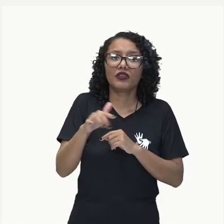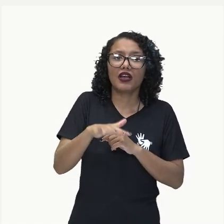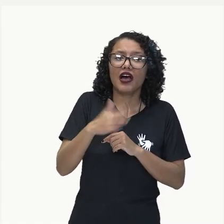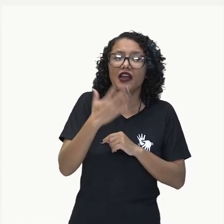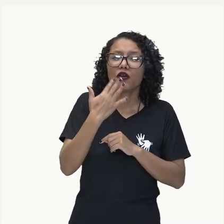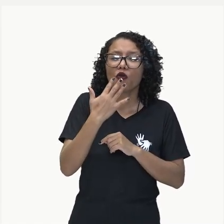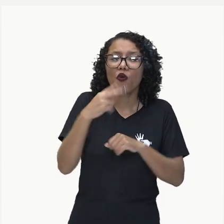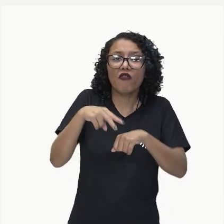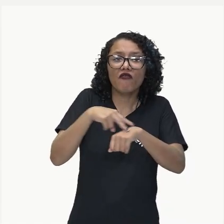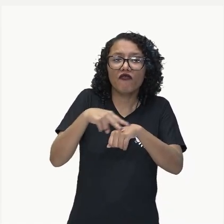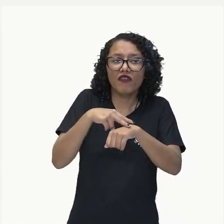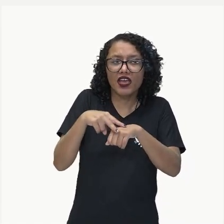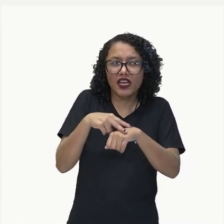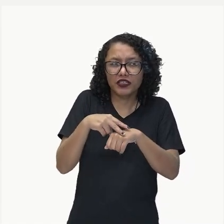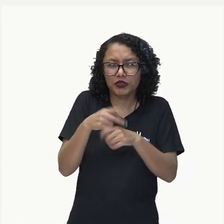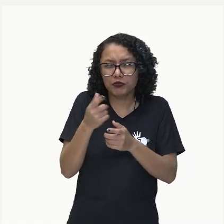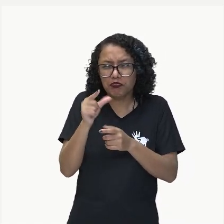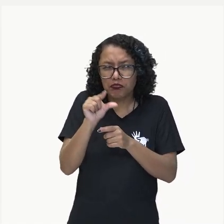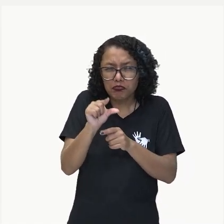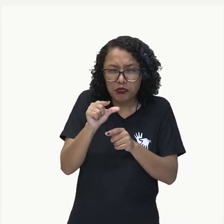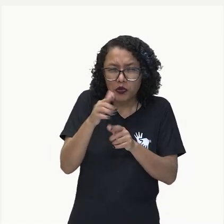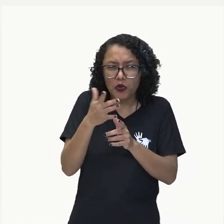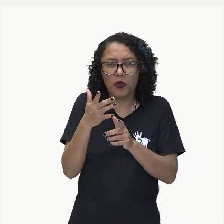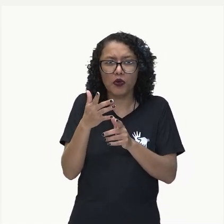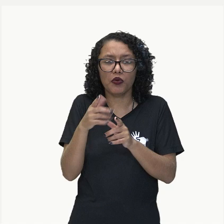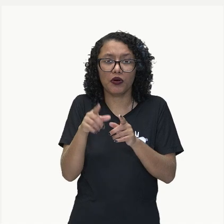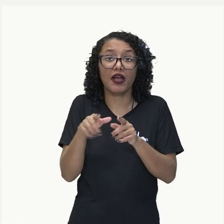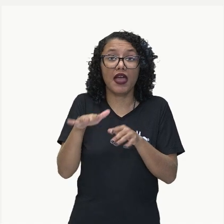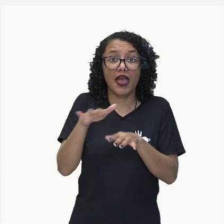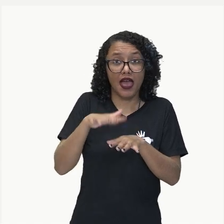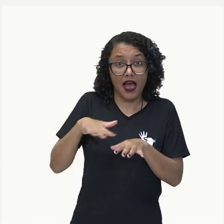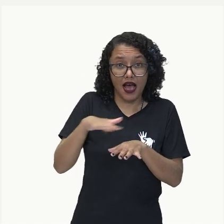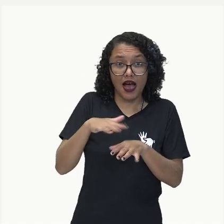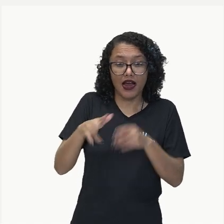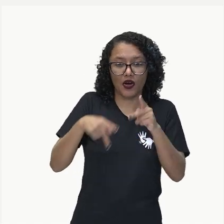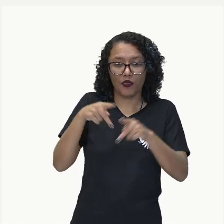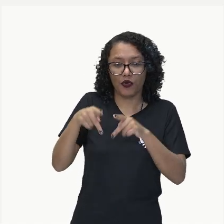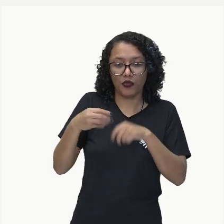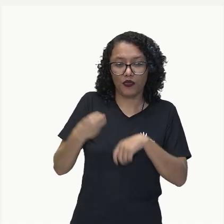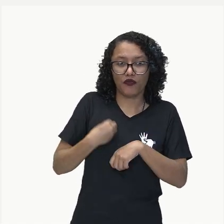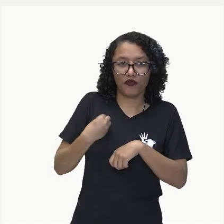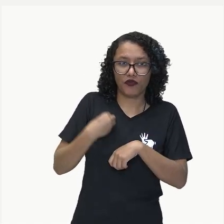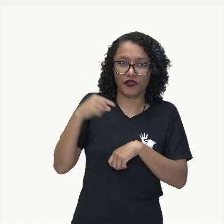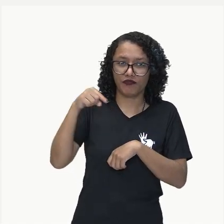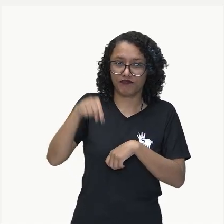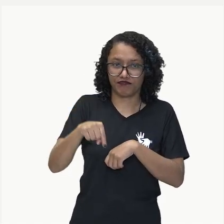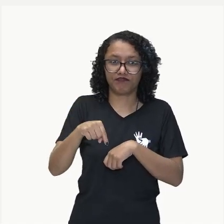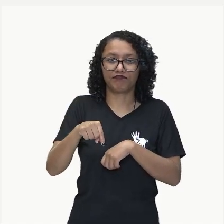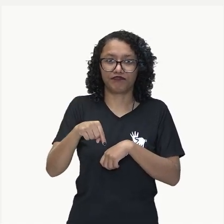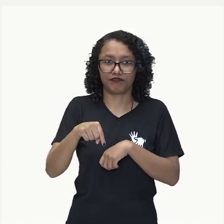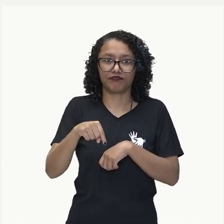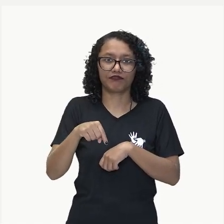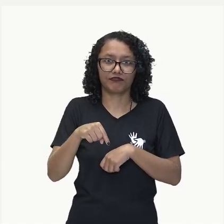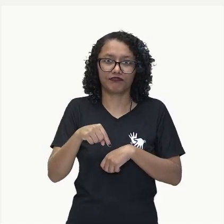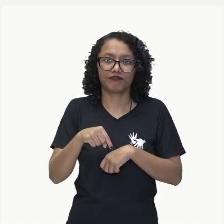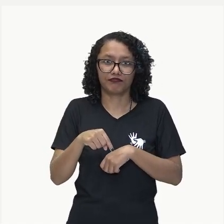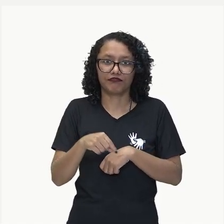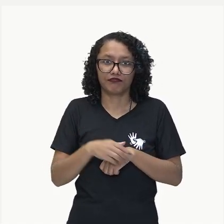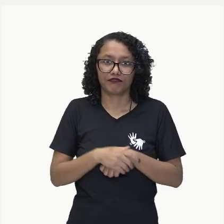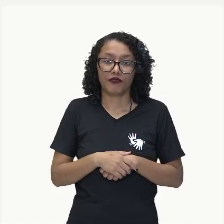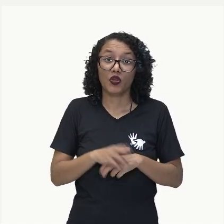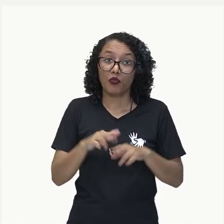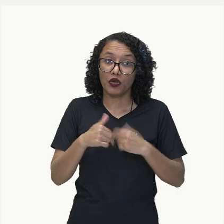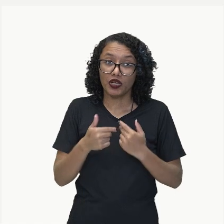marcar aí, mas são as áreas que a população ela vai viver, né, em grande quantidade, a densidade demográfica